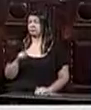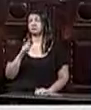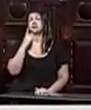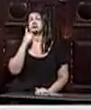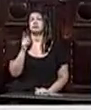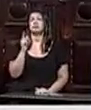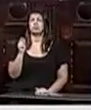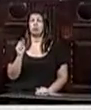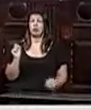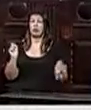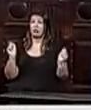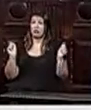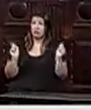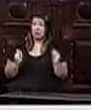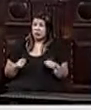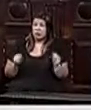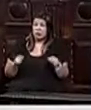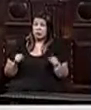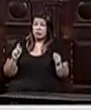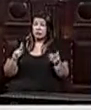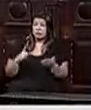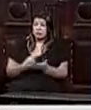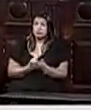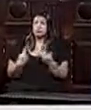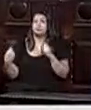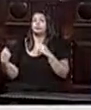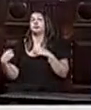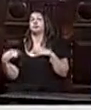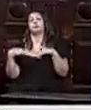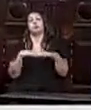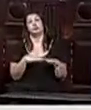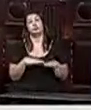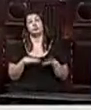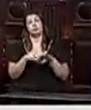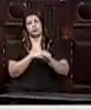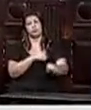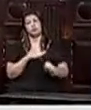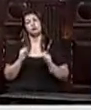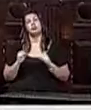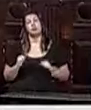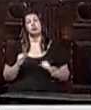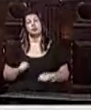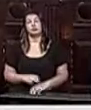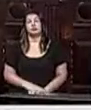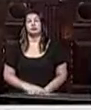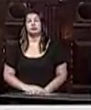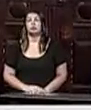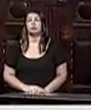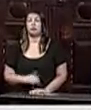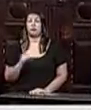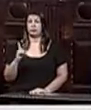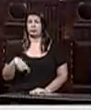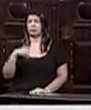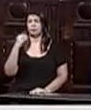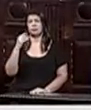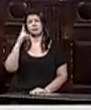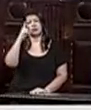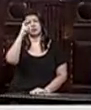de que há possibilidade de uma invasão. Ora, senhor presidente, é realmente muito